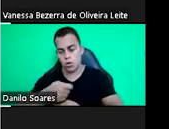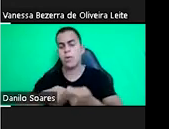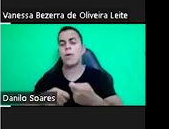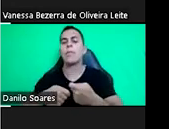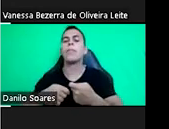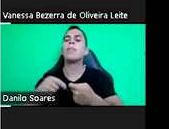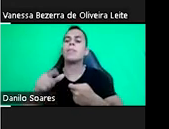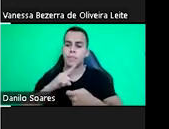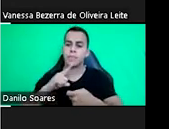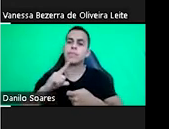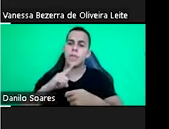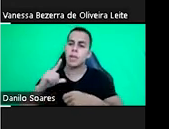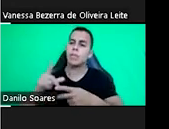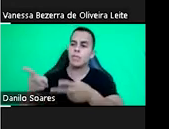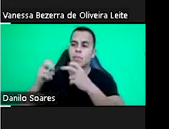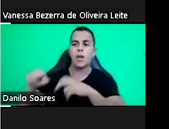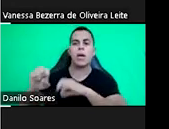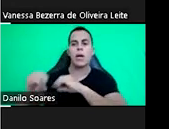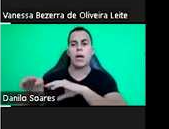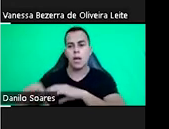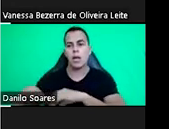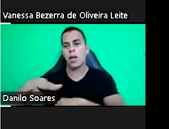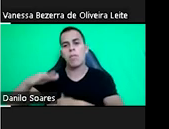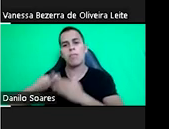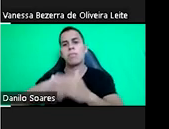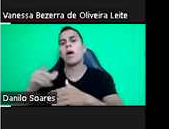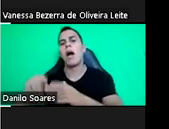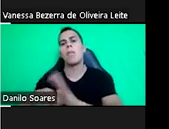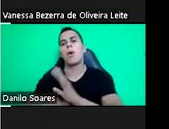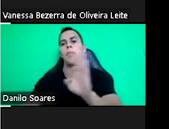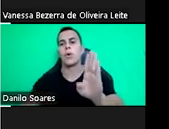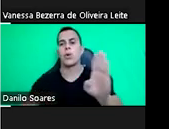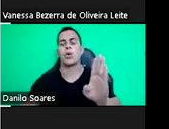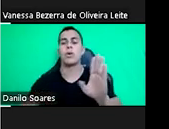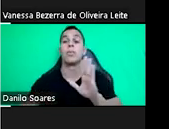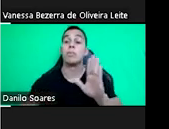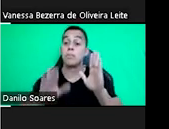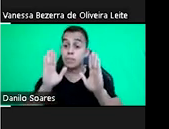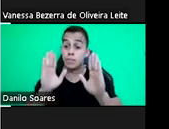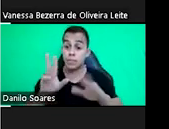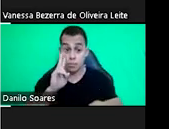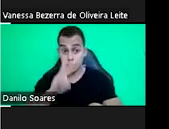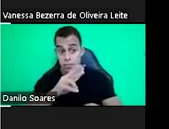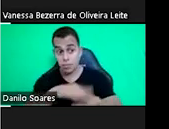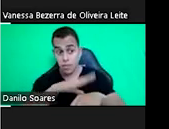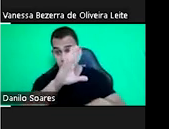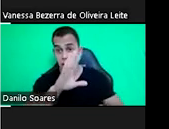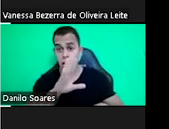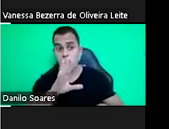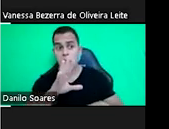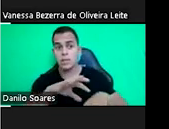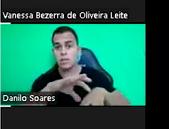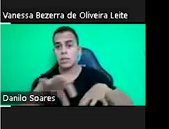rendimento educacional serem explicadas por uma variável biológica. Agora, quando a gente olha para um ambiente mais heterogêneo, esse ambiente